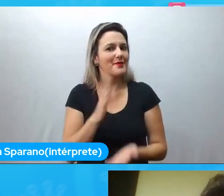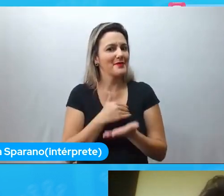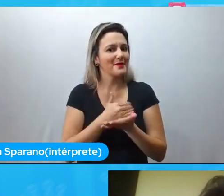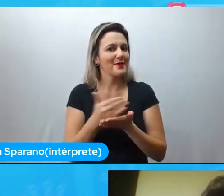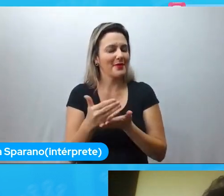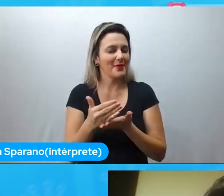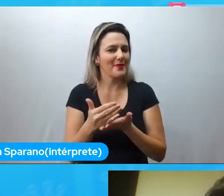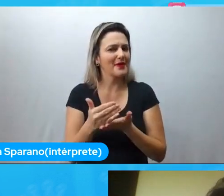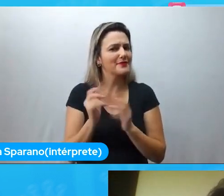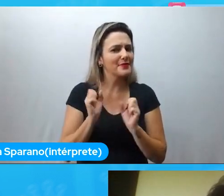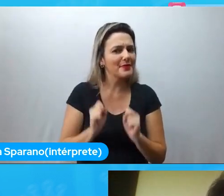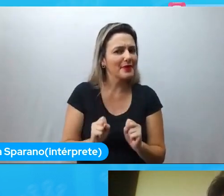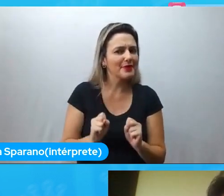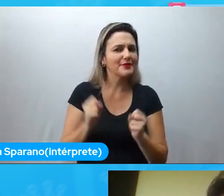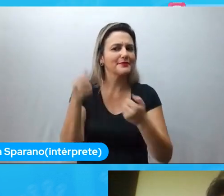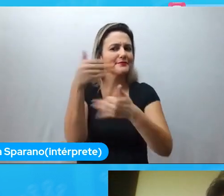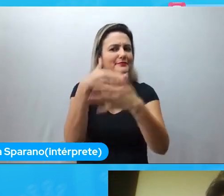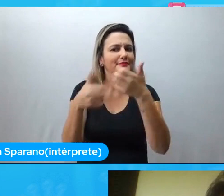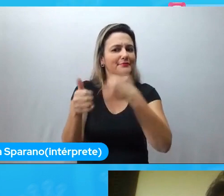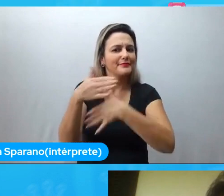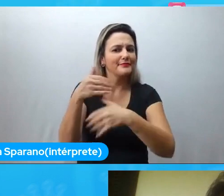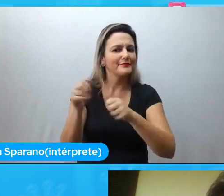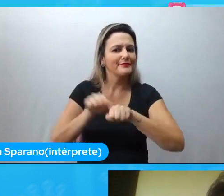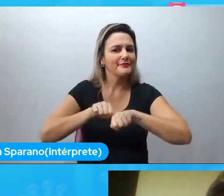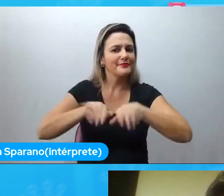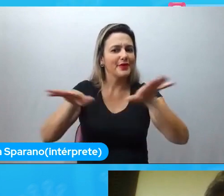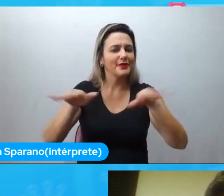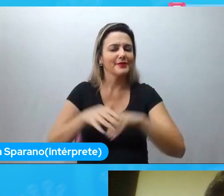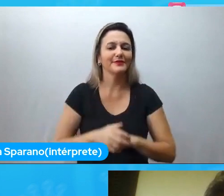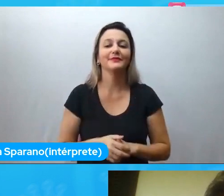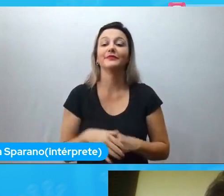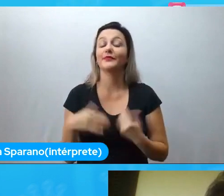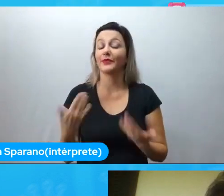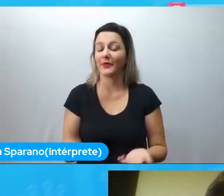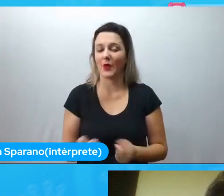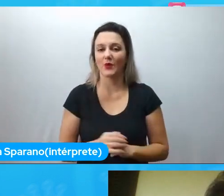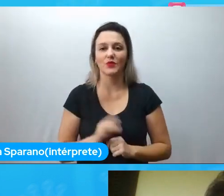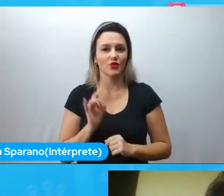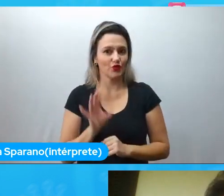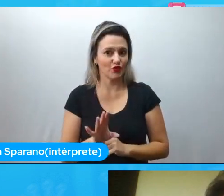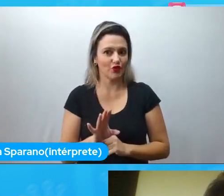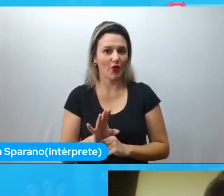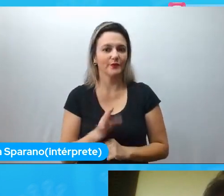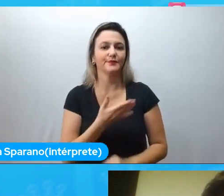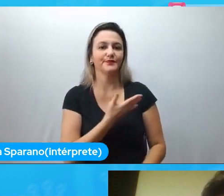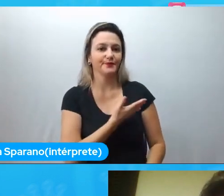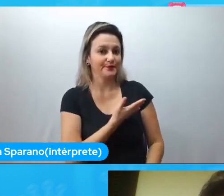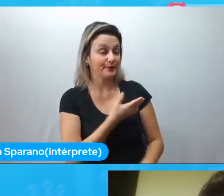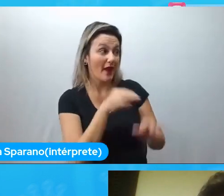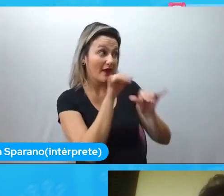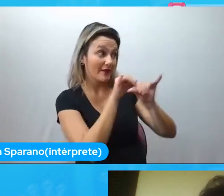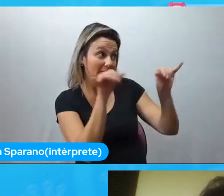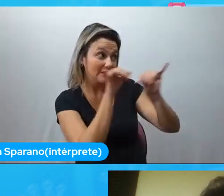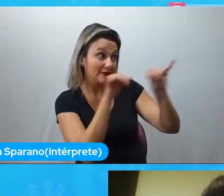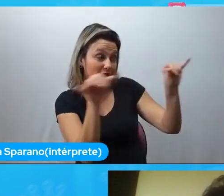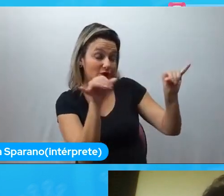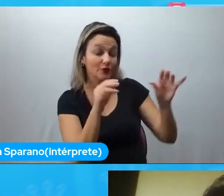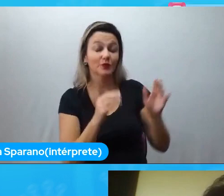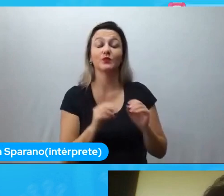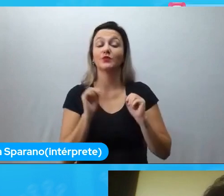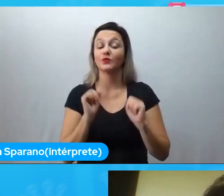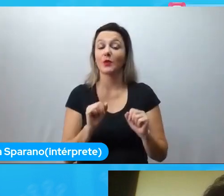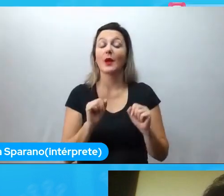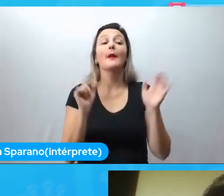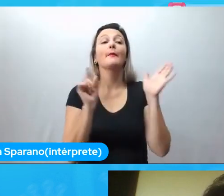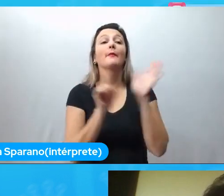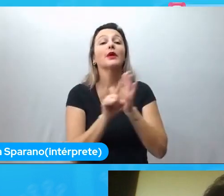minha tela e rebento. Então, Ducão, deixa eu só dar uns avisos aqui ao pessoal. Perguntas no